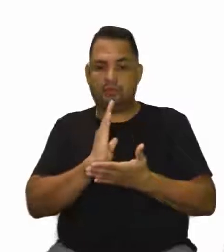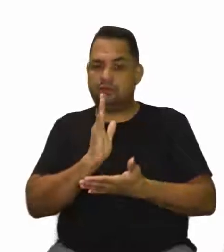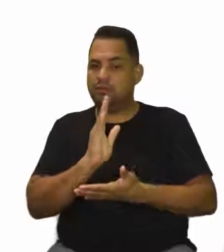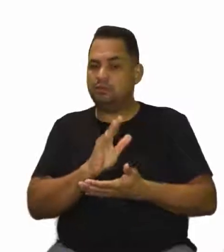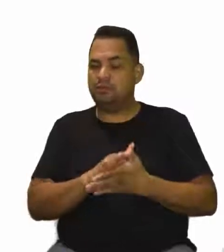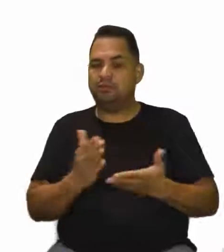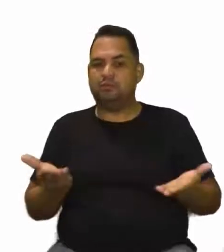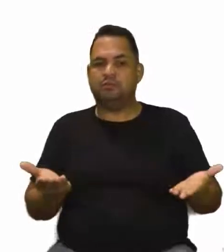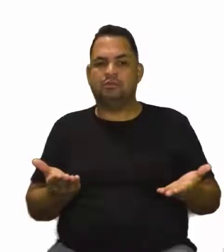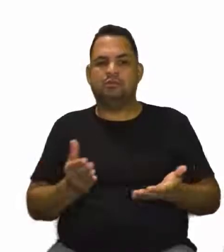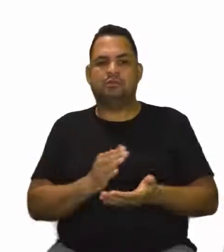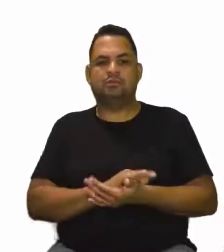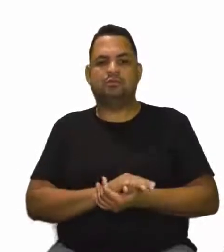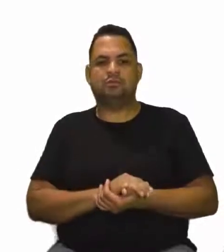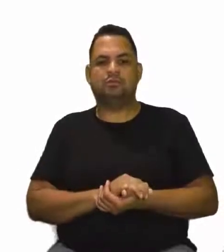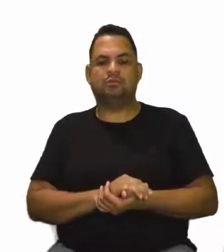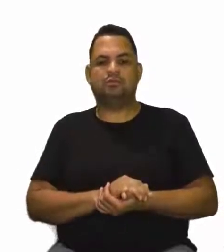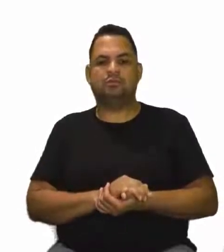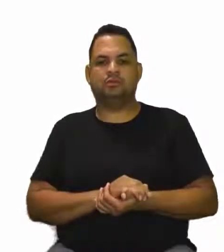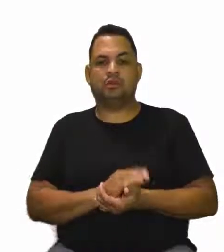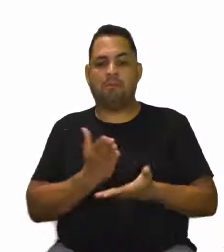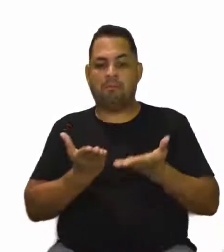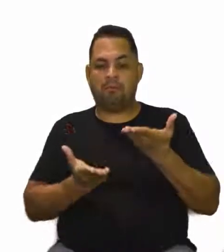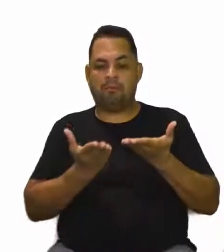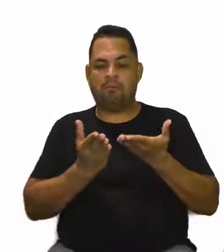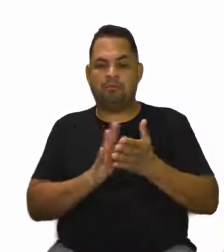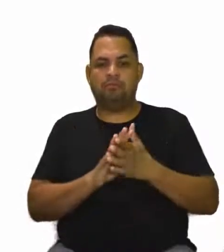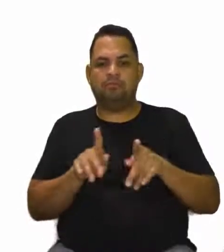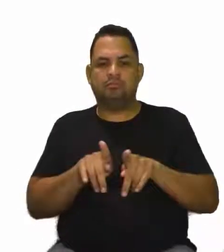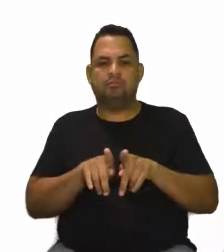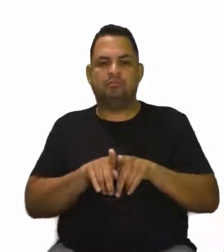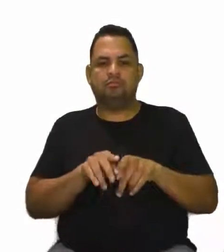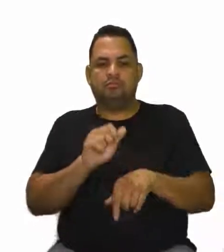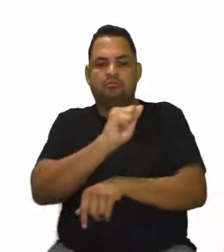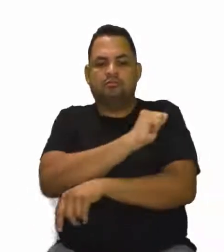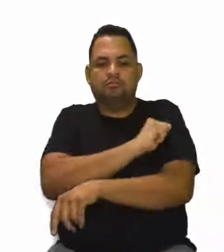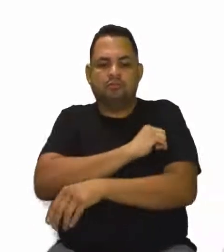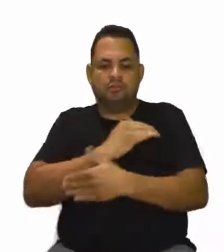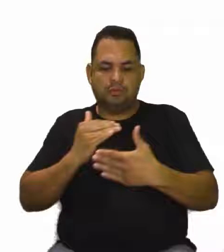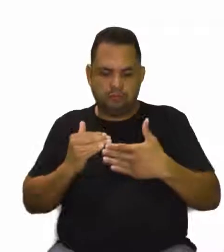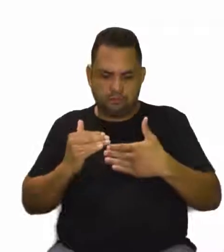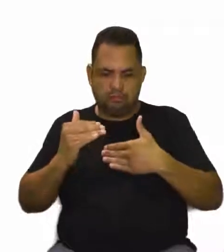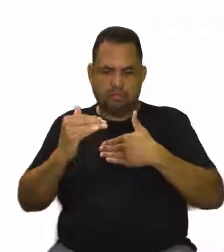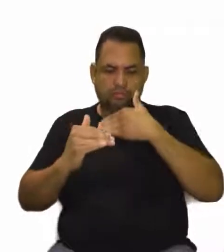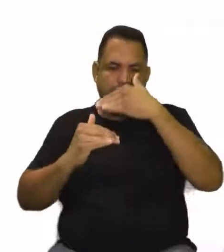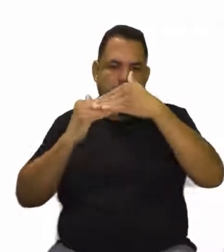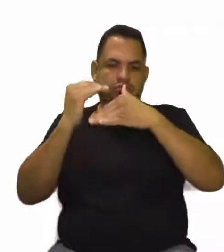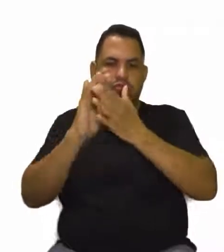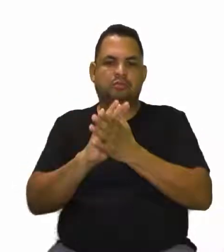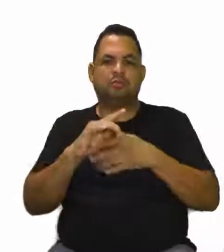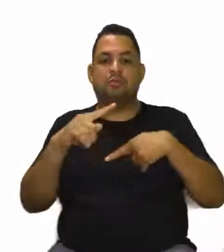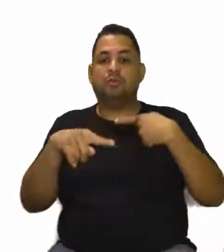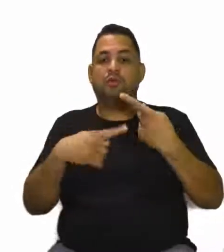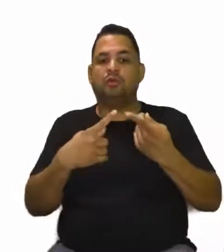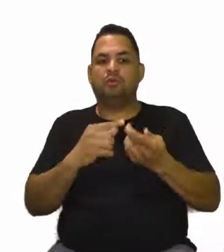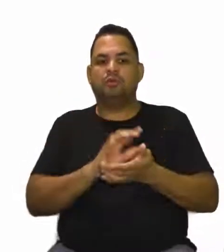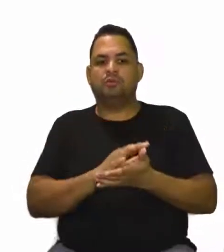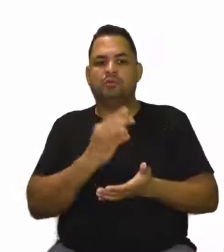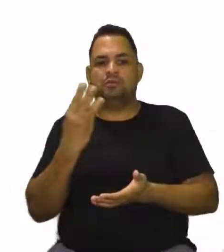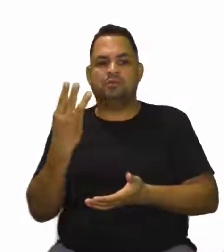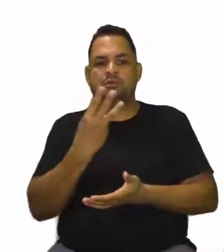realiza. E a carga também. O aluno conseguiu avançar esse degrau. Qual que é o próximo?